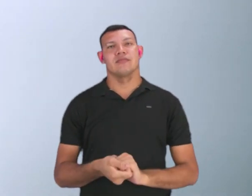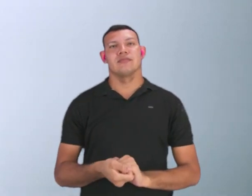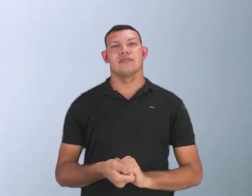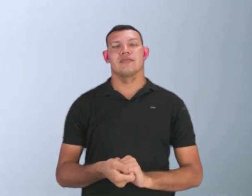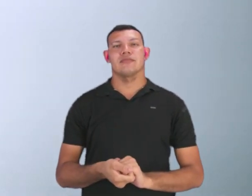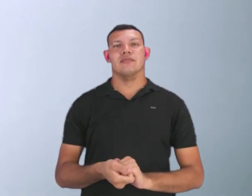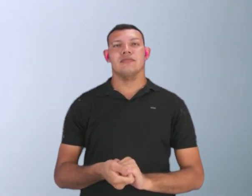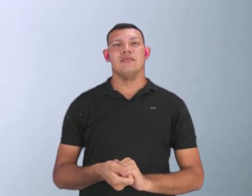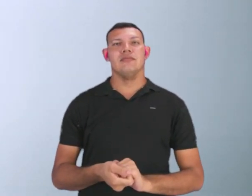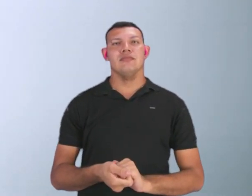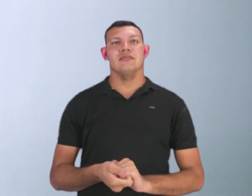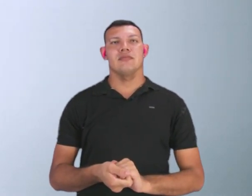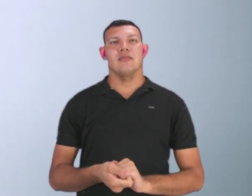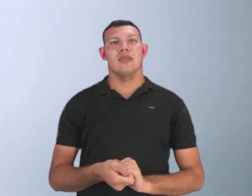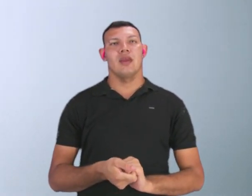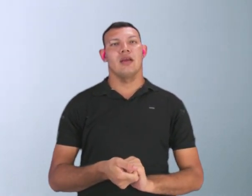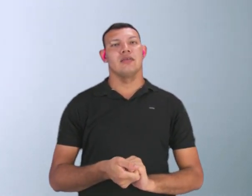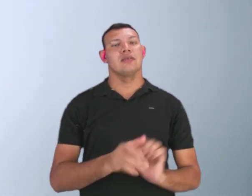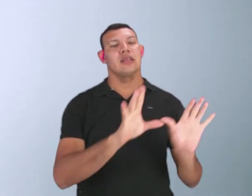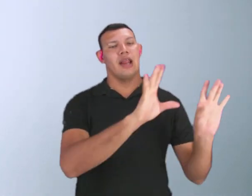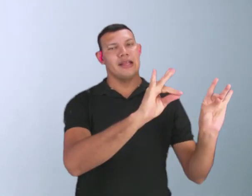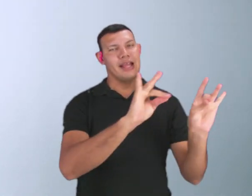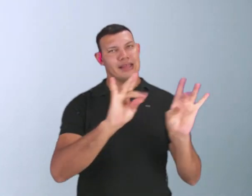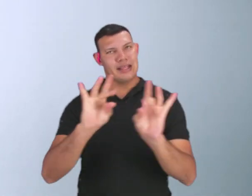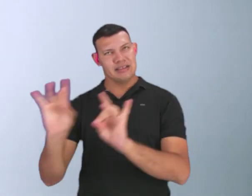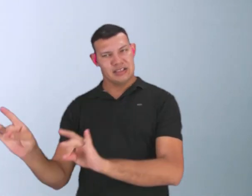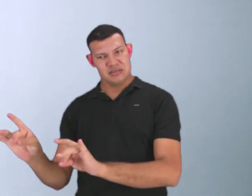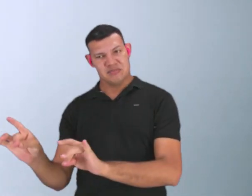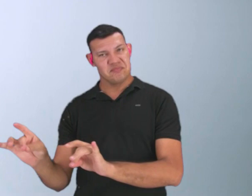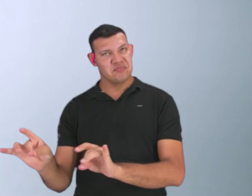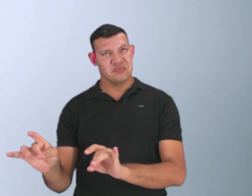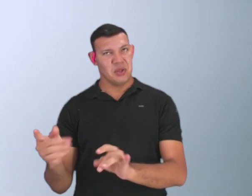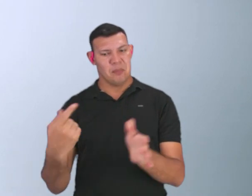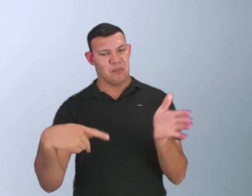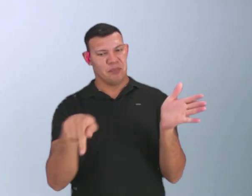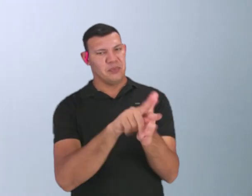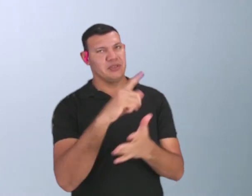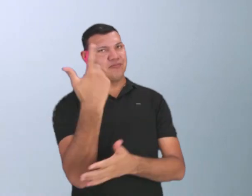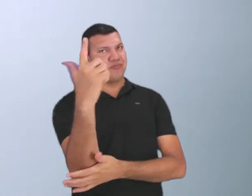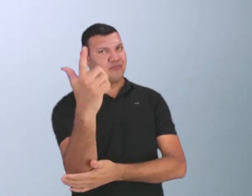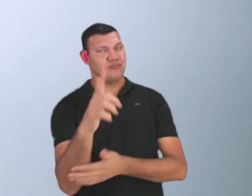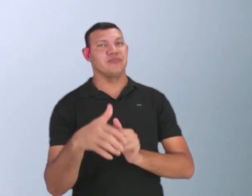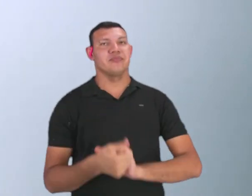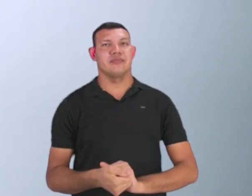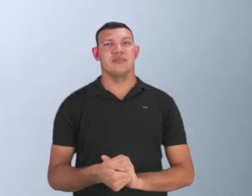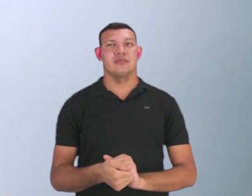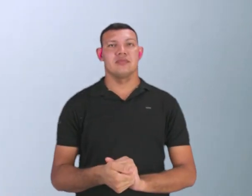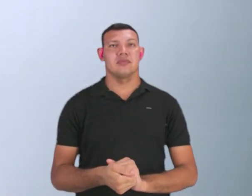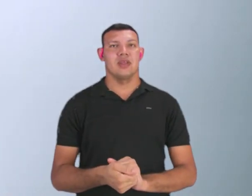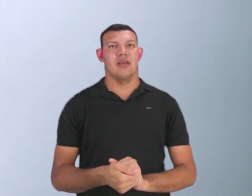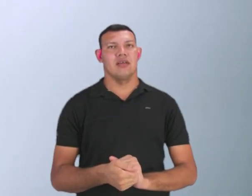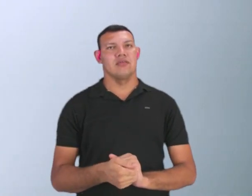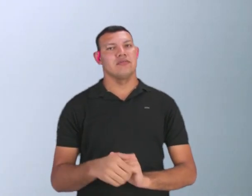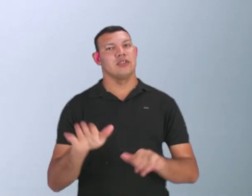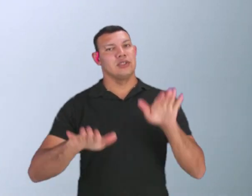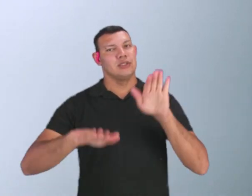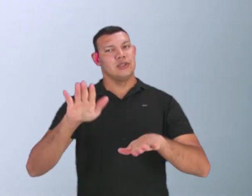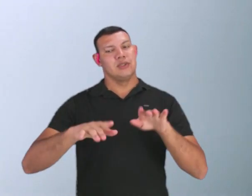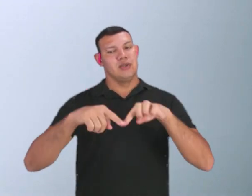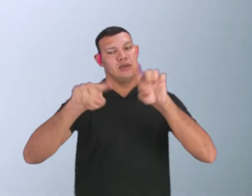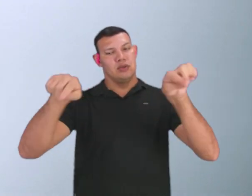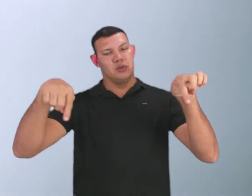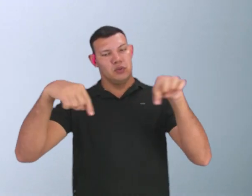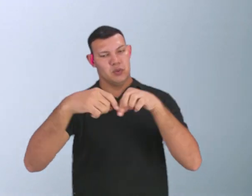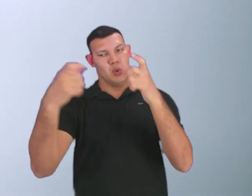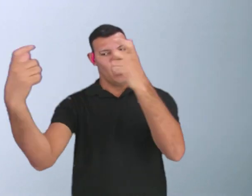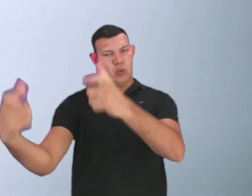ambiente. Então é isso, o fluido é isso, você entende, são corpos que não têm forma própria e vão adquirir a forma do recipiente ou ambiente na qual eles estão.